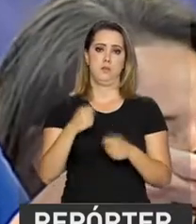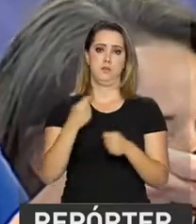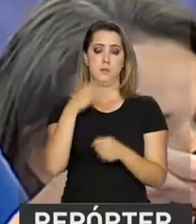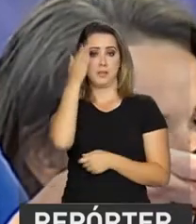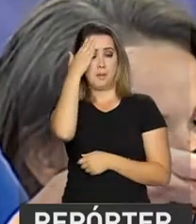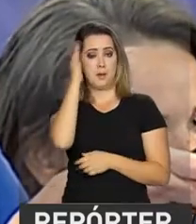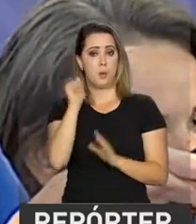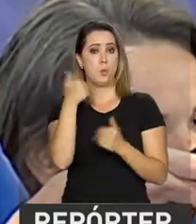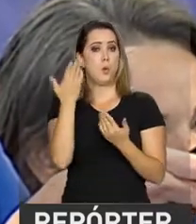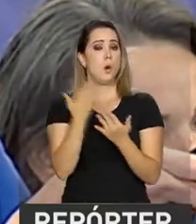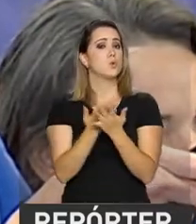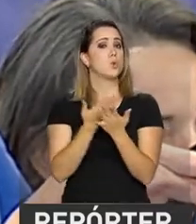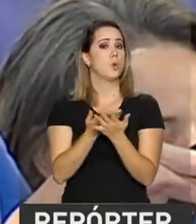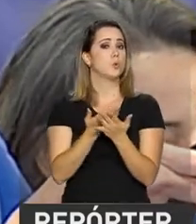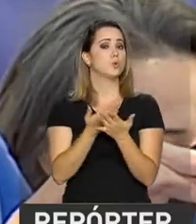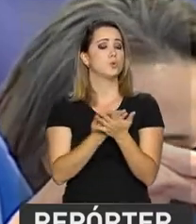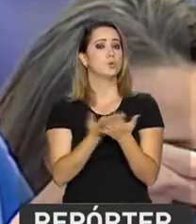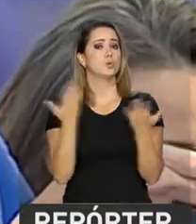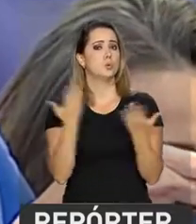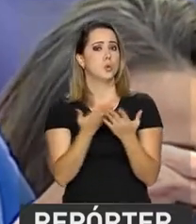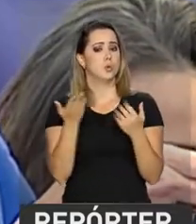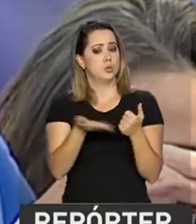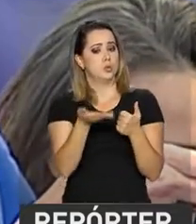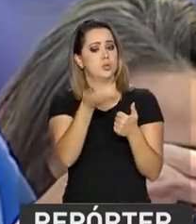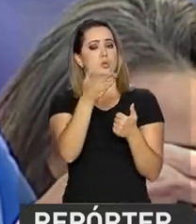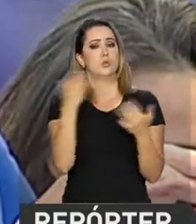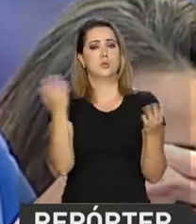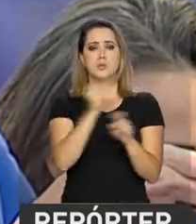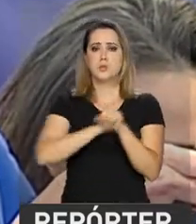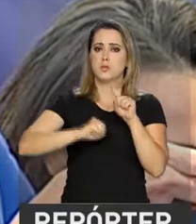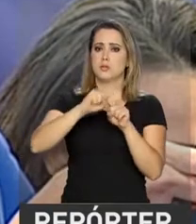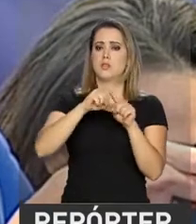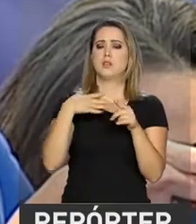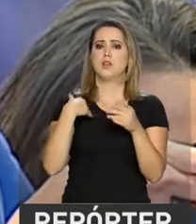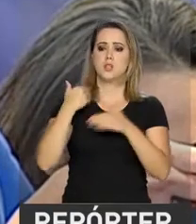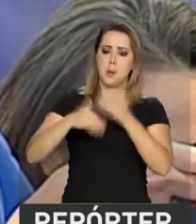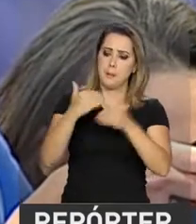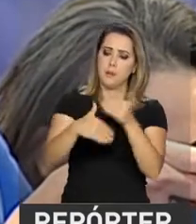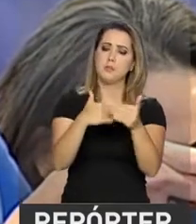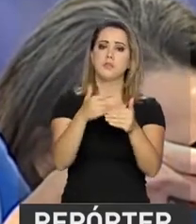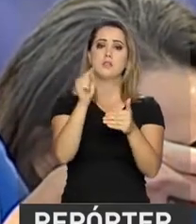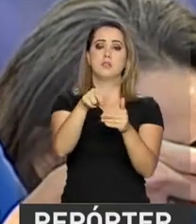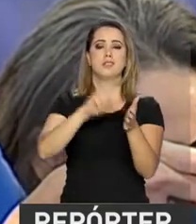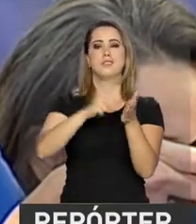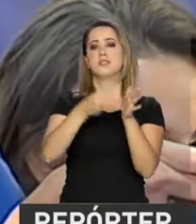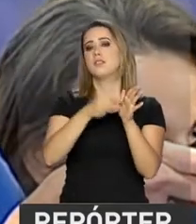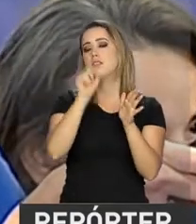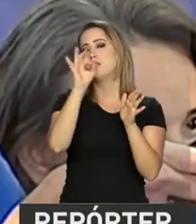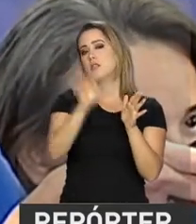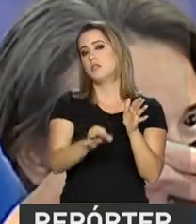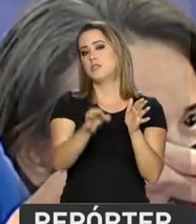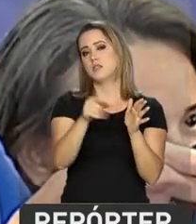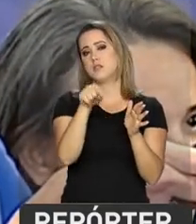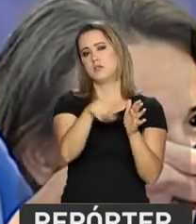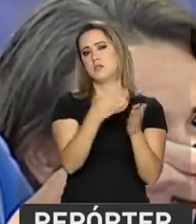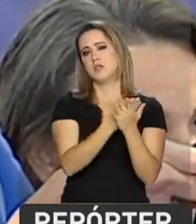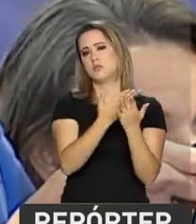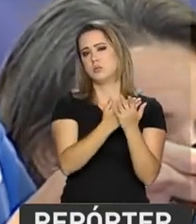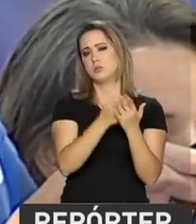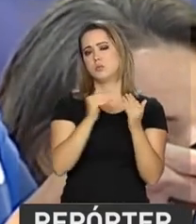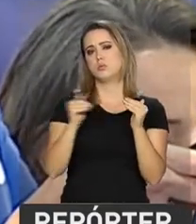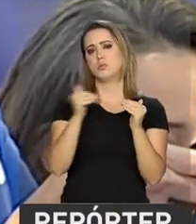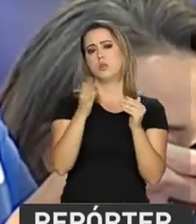de escolaridade hoje uma sociedade cada vez mais dinâmica ela representa na prática o nível de escolaridade